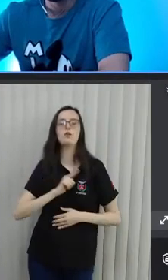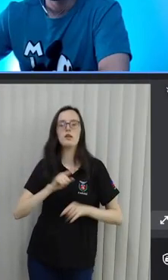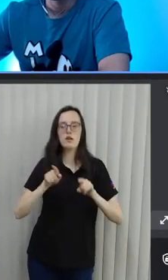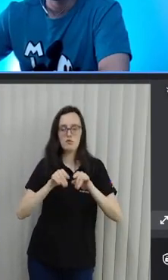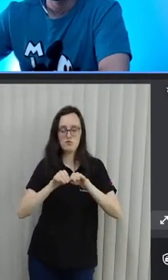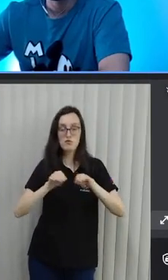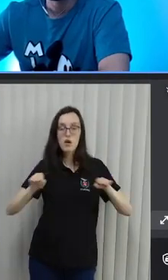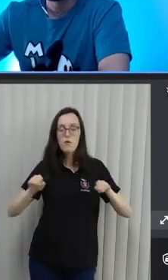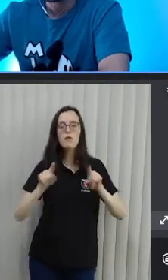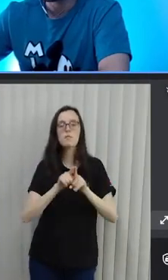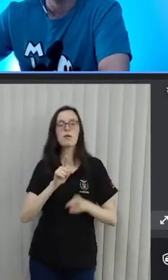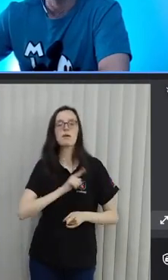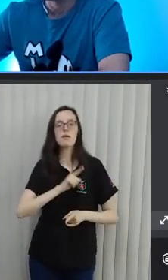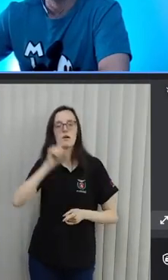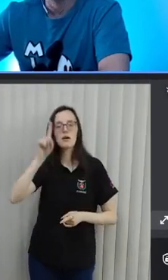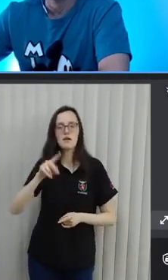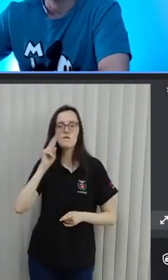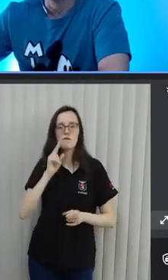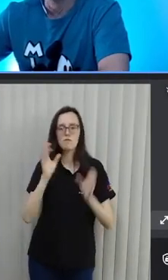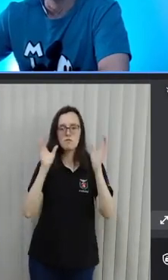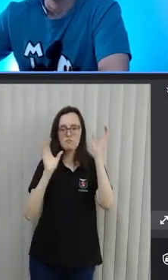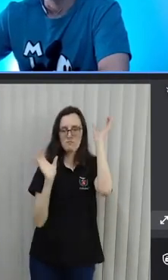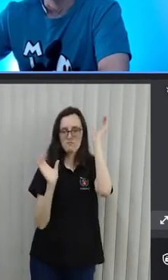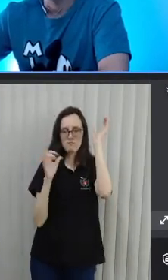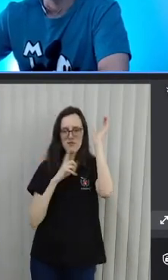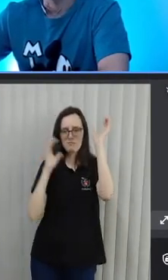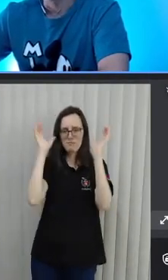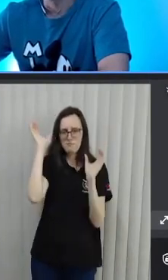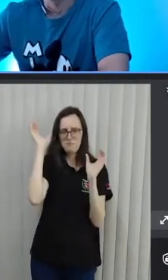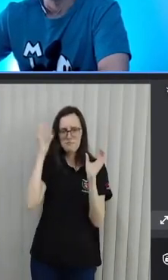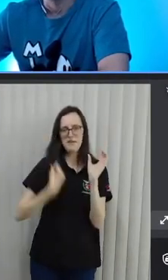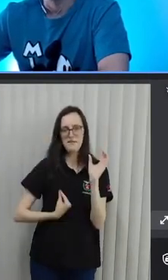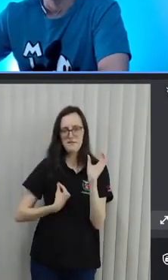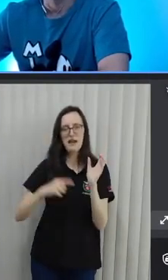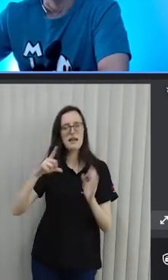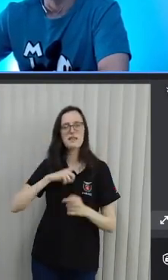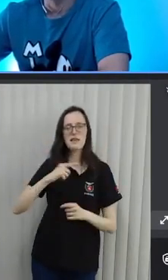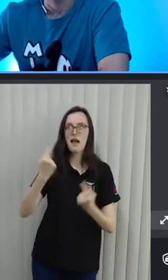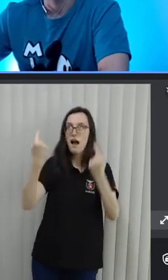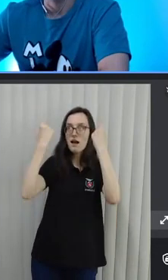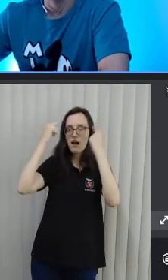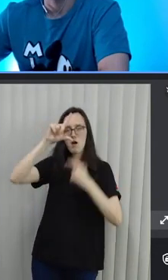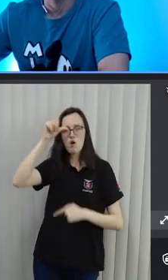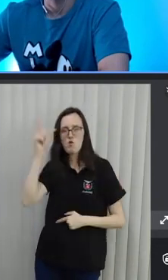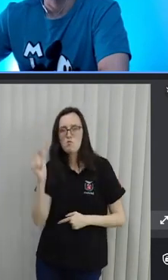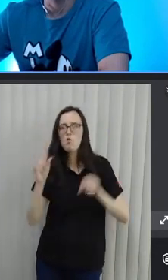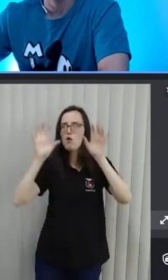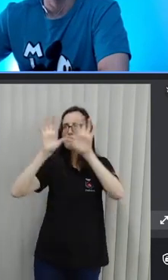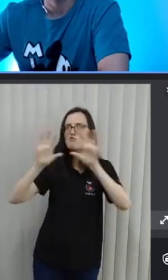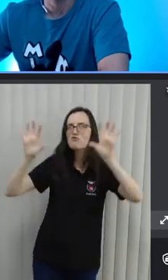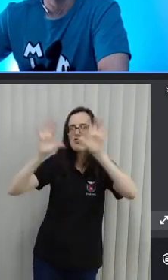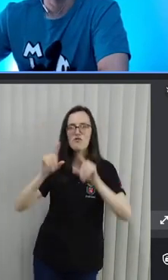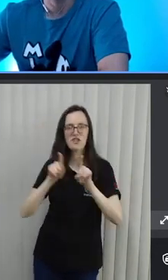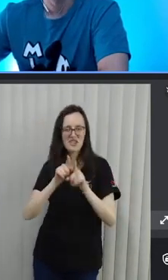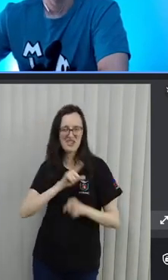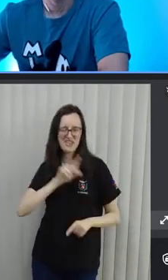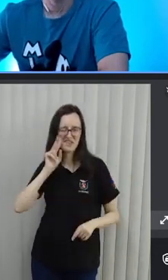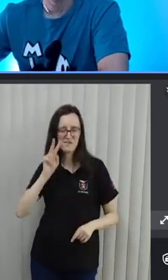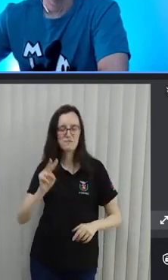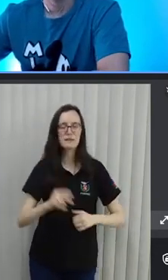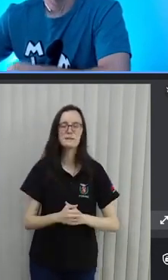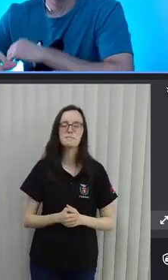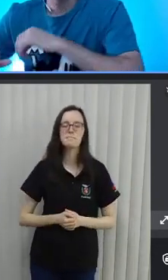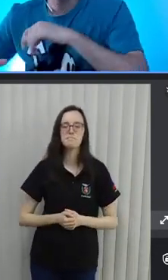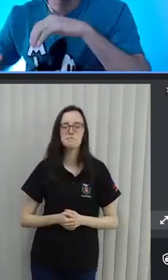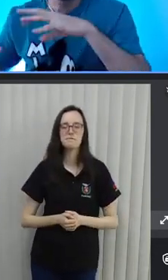chão e a gente tem esses cactos, né? E passa aqui atrás uma lua, umas nuvens, tal, algumas estrelinhas também, tá bom?